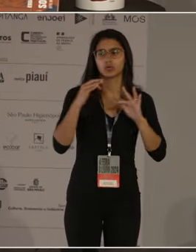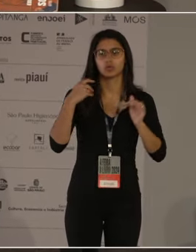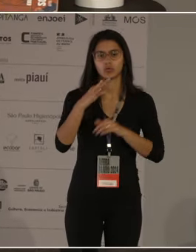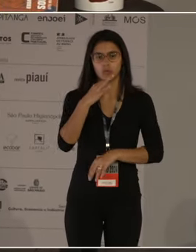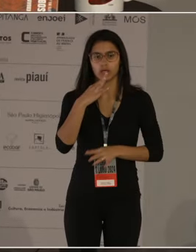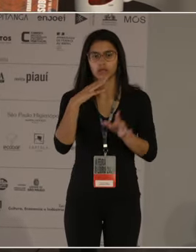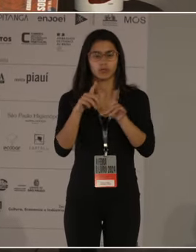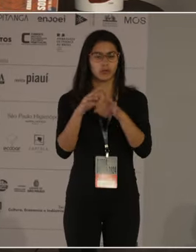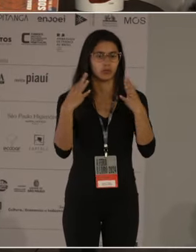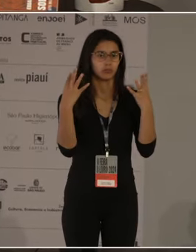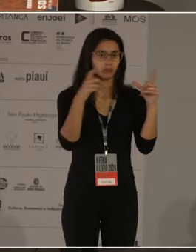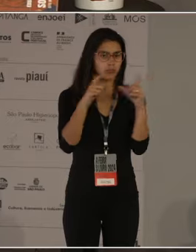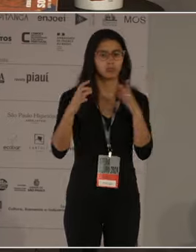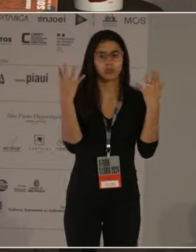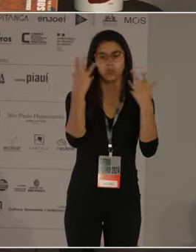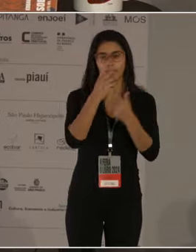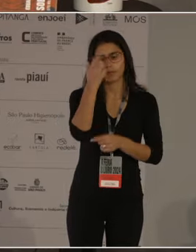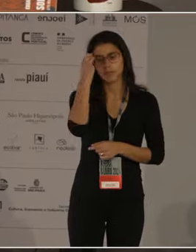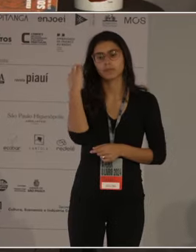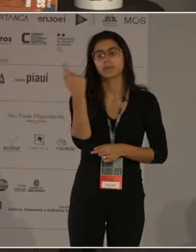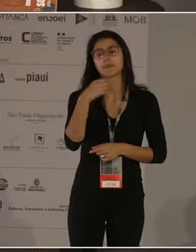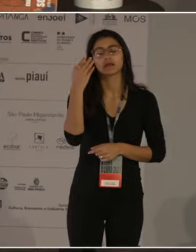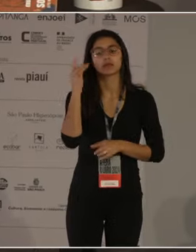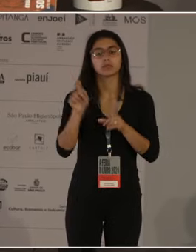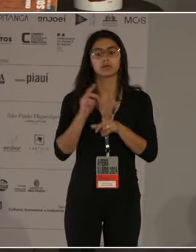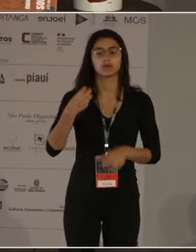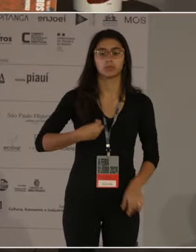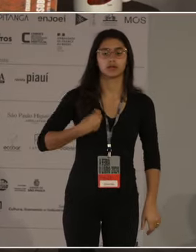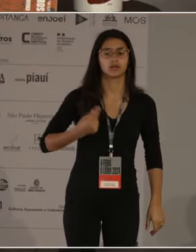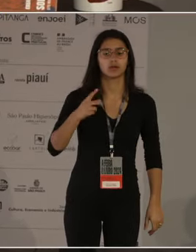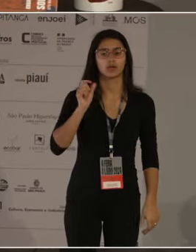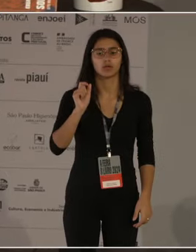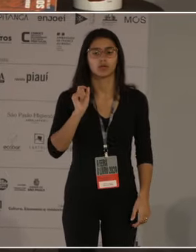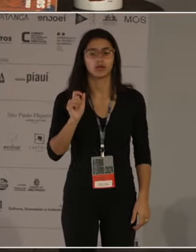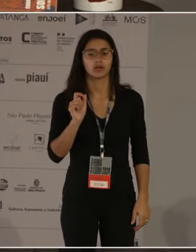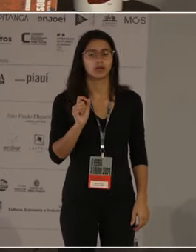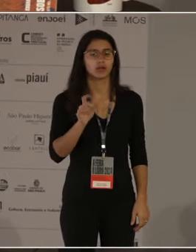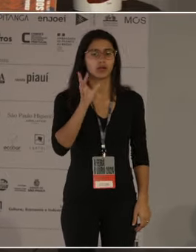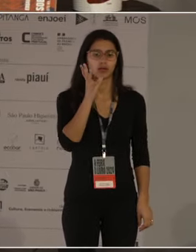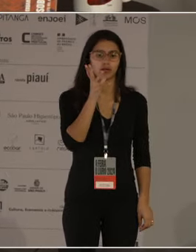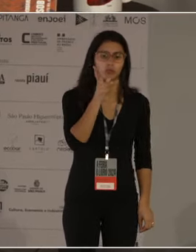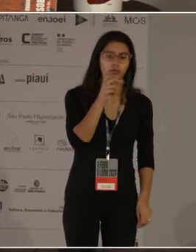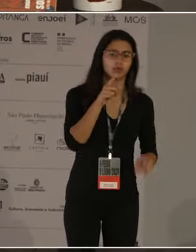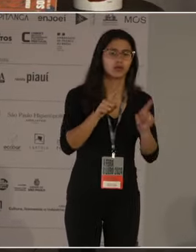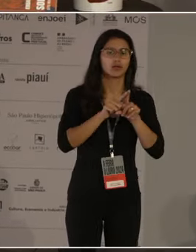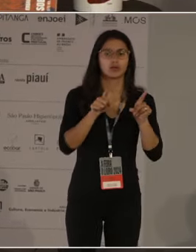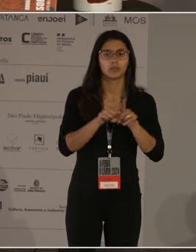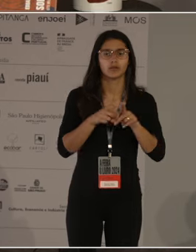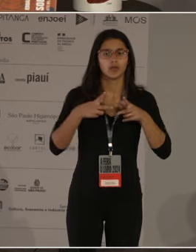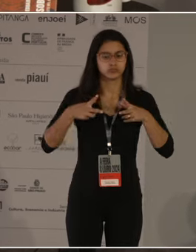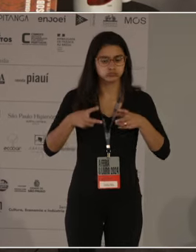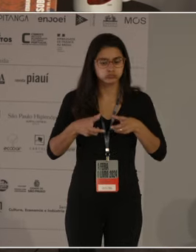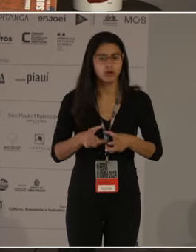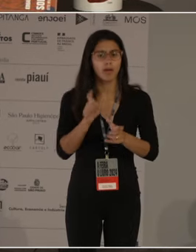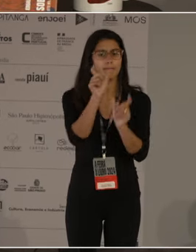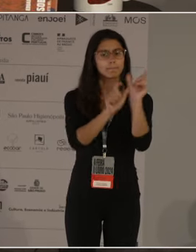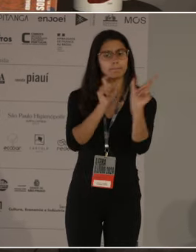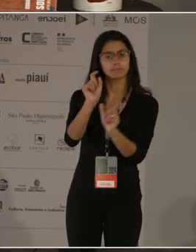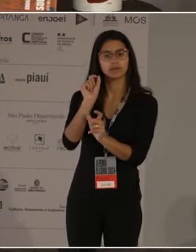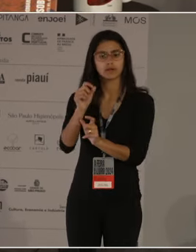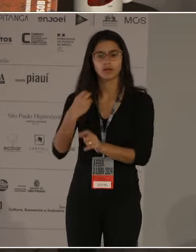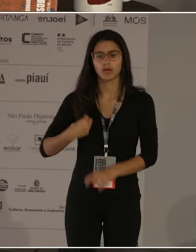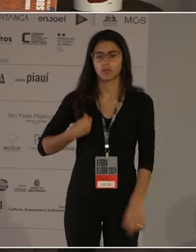lugares maravilhosos. Mas a gente sabe que essa presença dela, eu acho que demorou até, mas os arqueólogos e as arqueólogas perceberam que